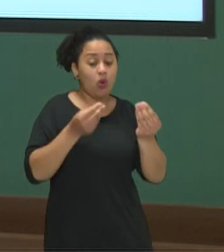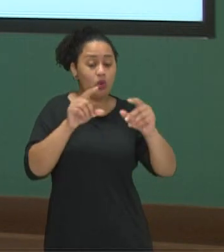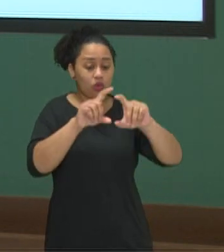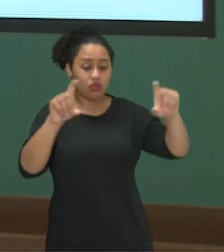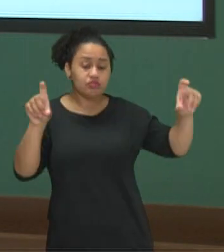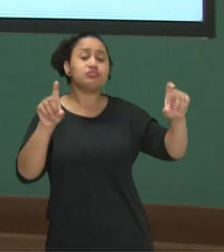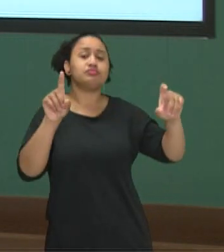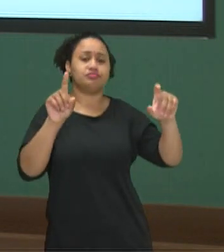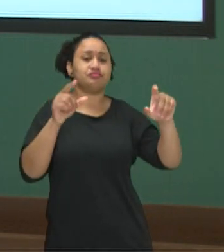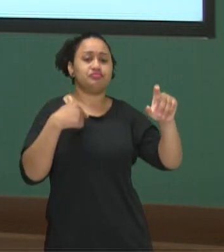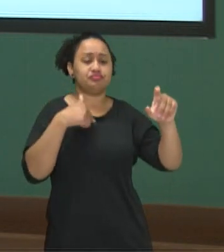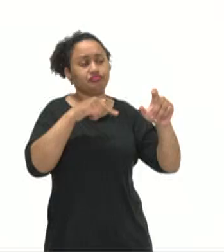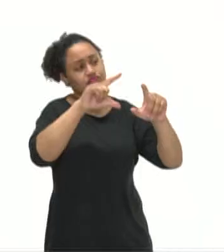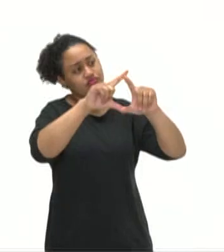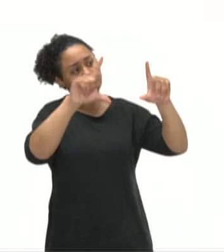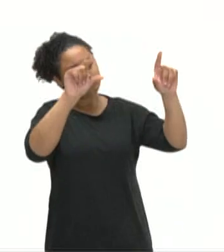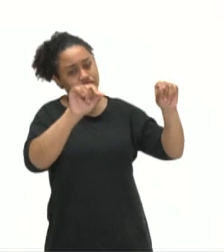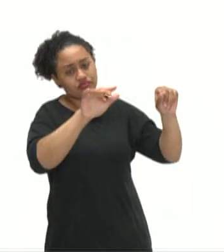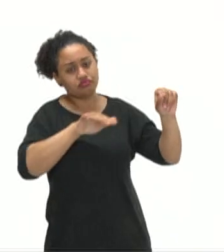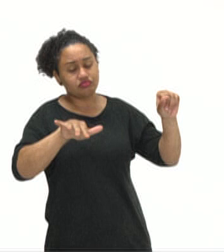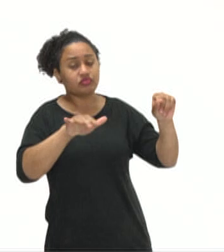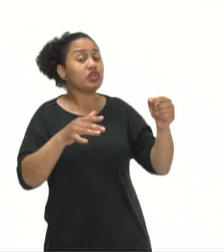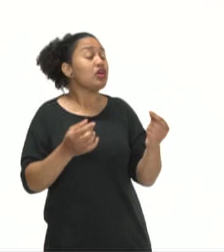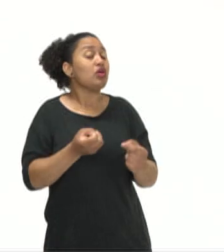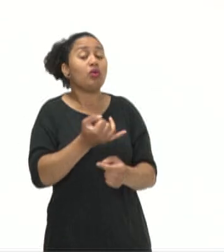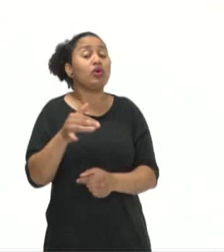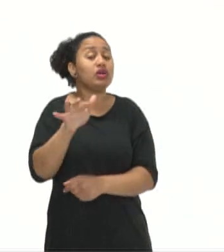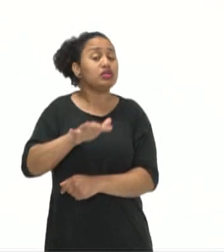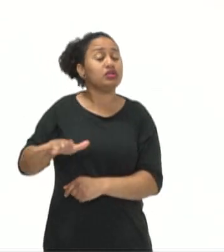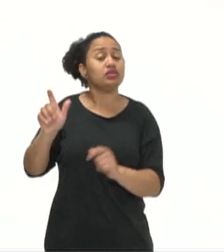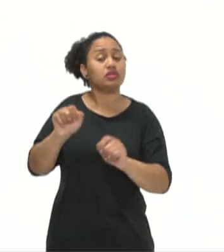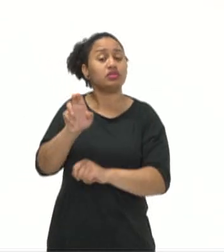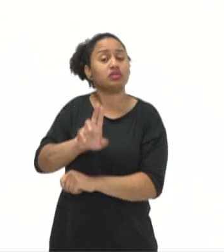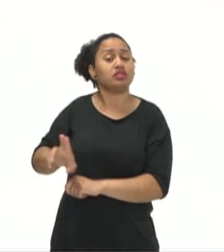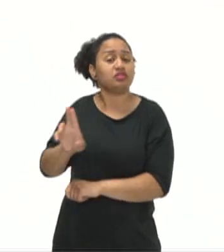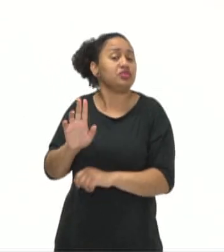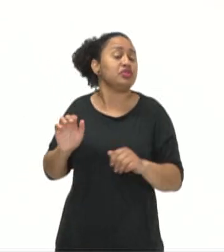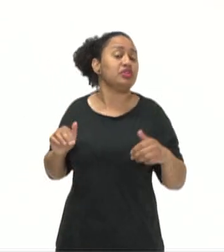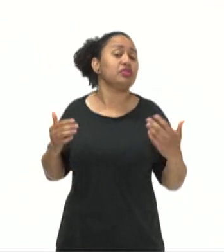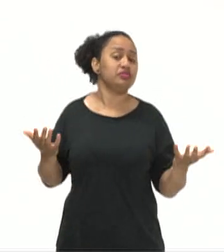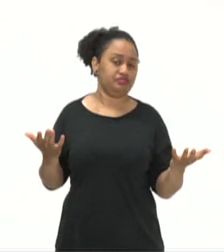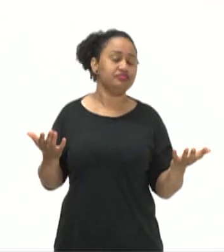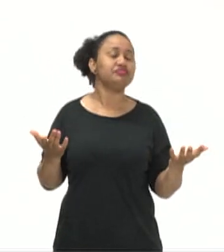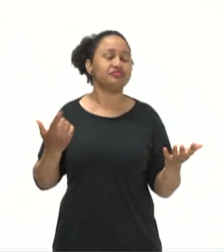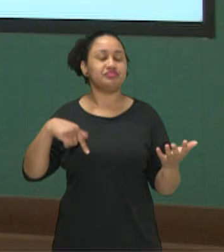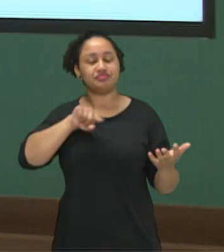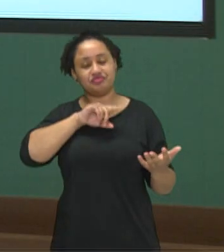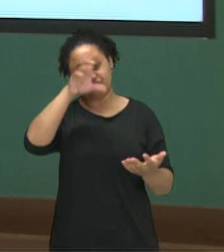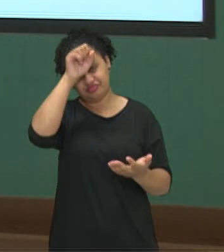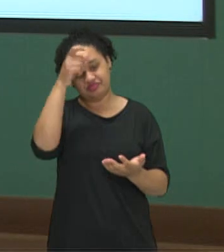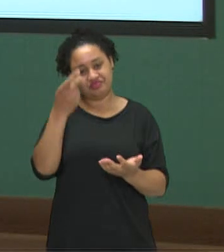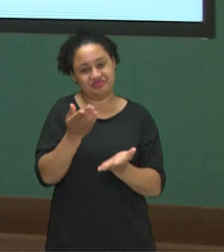problema? Em quais situações elas podem ser utilizadas? Vamos ver tudo nesta aula.